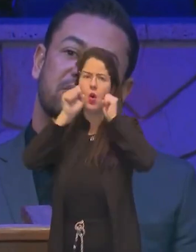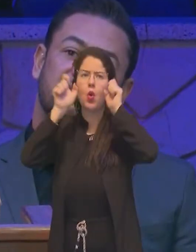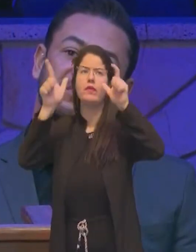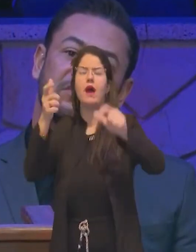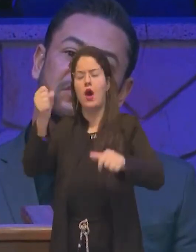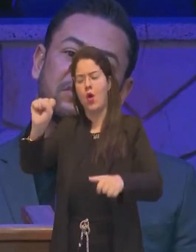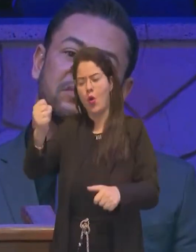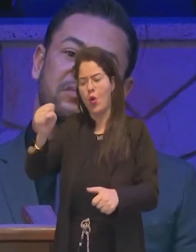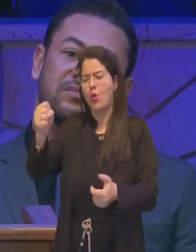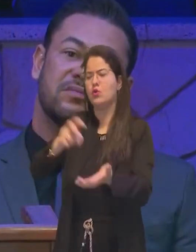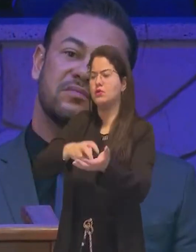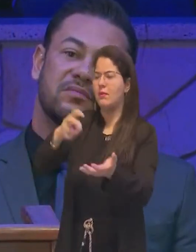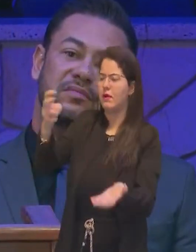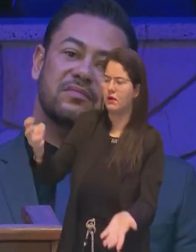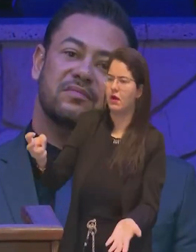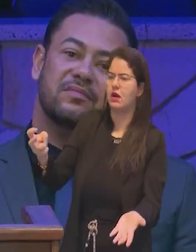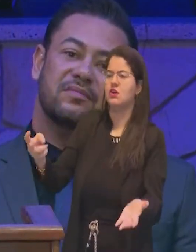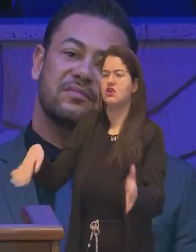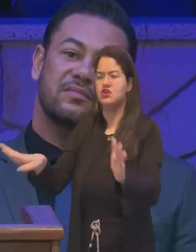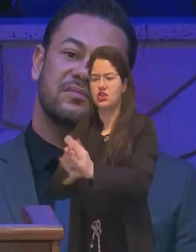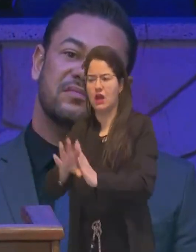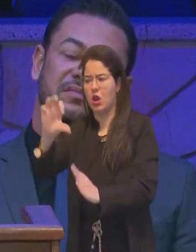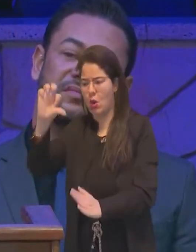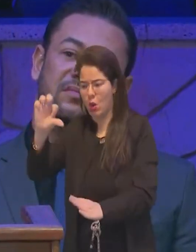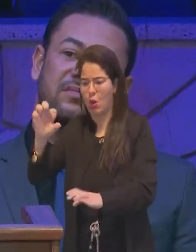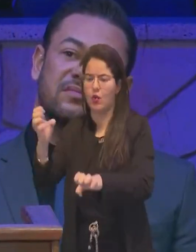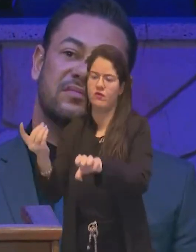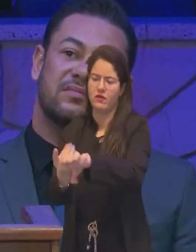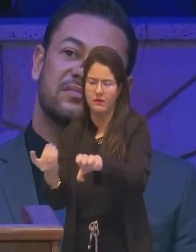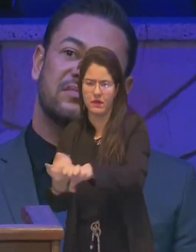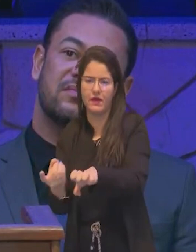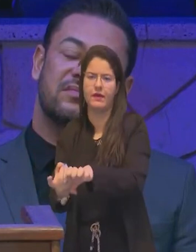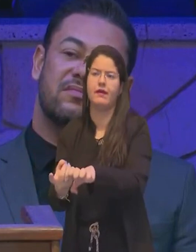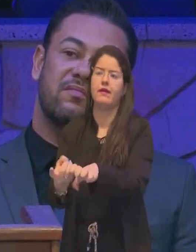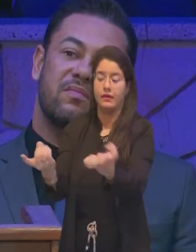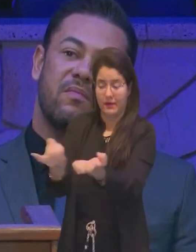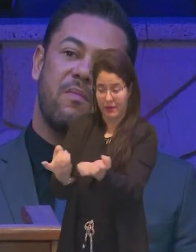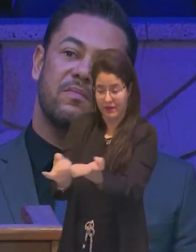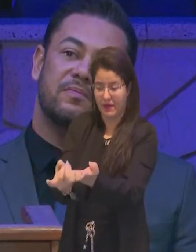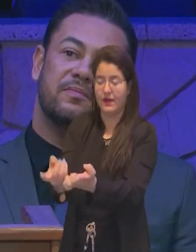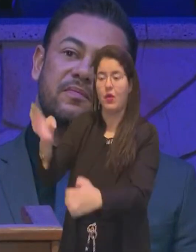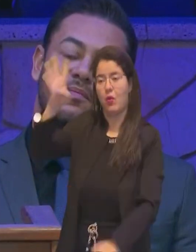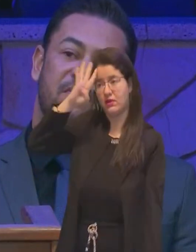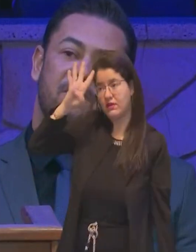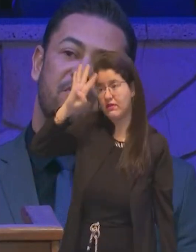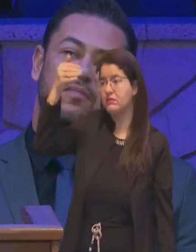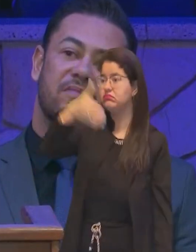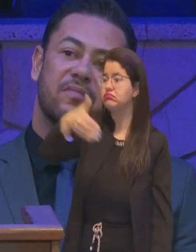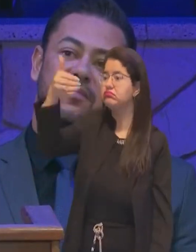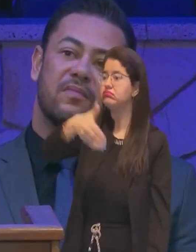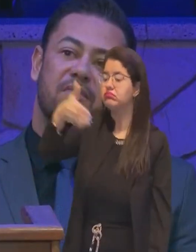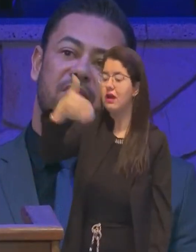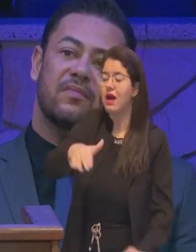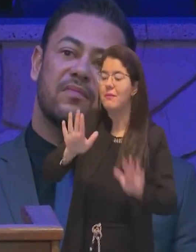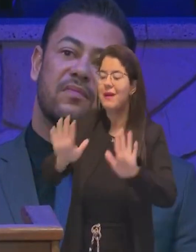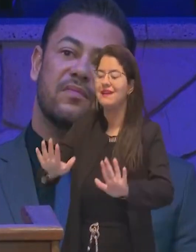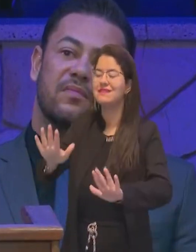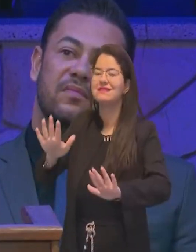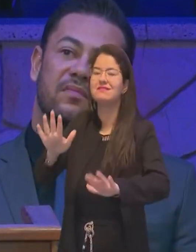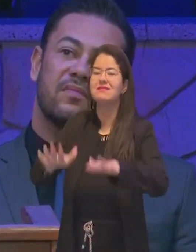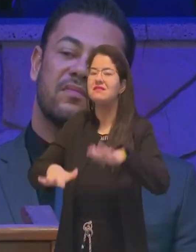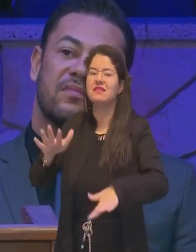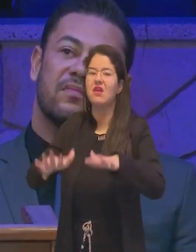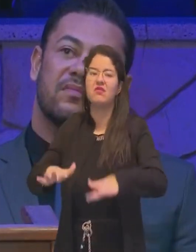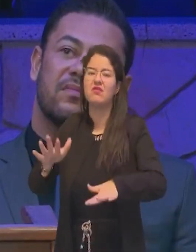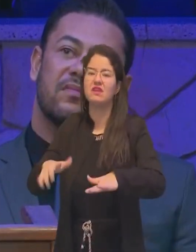8 horas para estar aqui na igreja 9 para EBD, vir nos cultos de quarta-feira. Mas talvez a gente não esteja disposto,